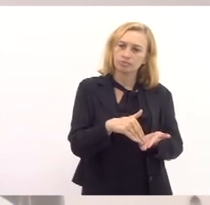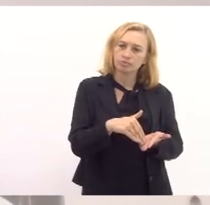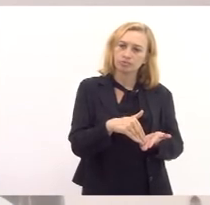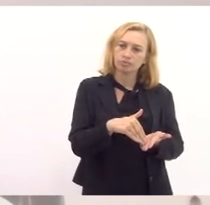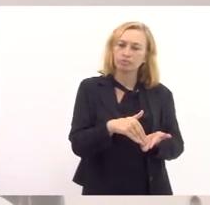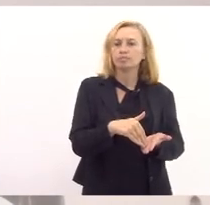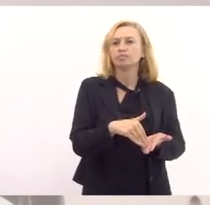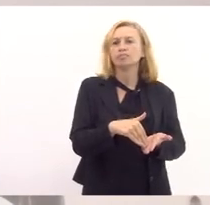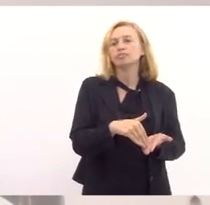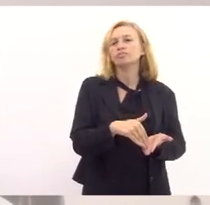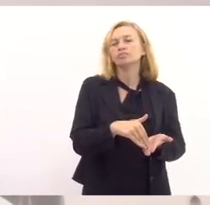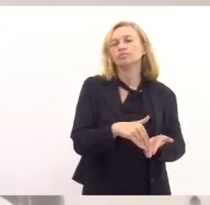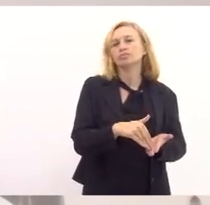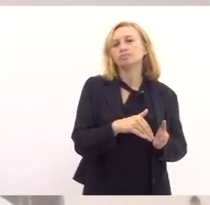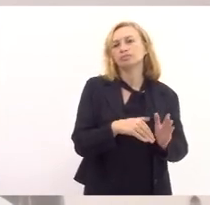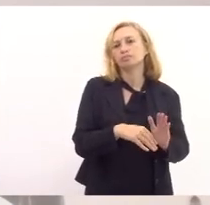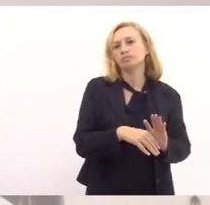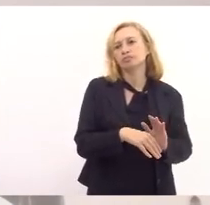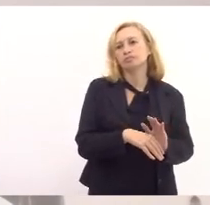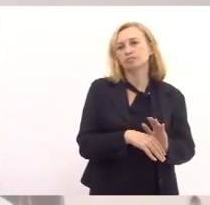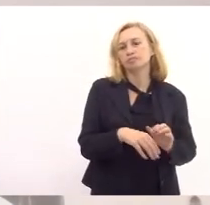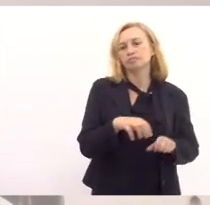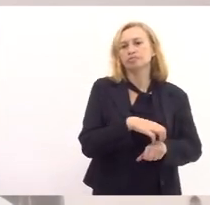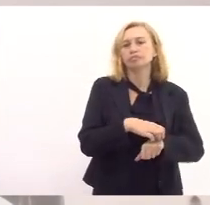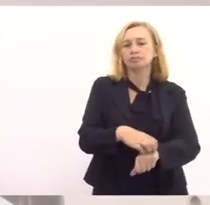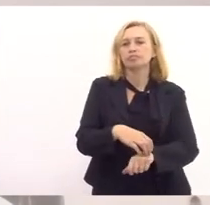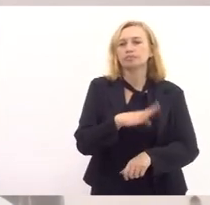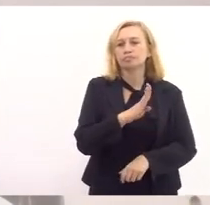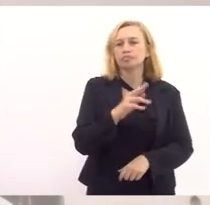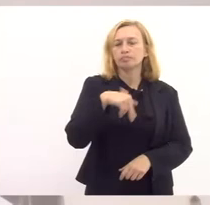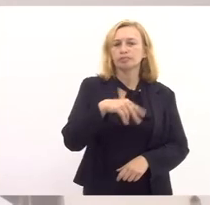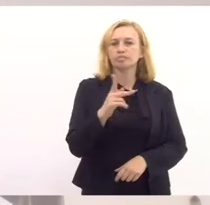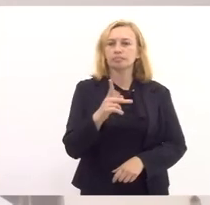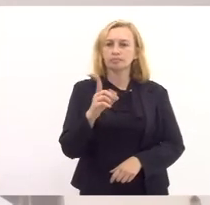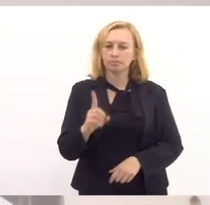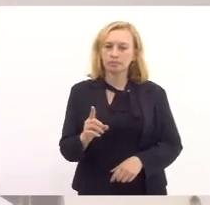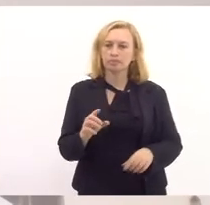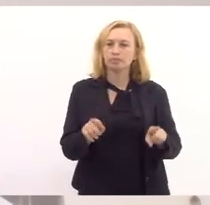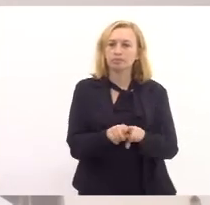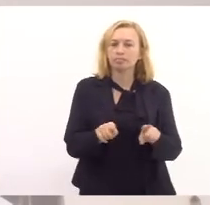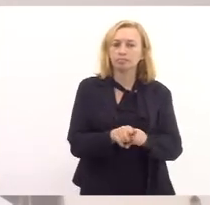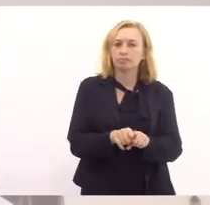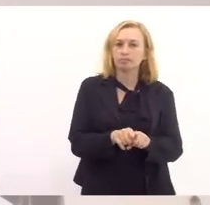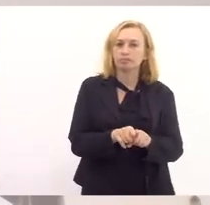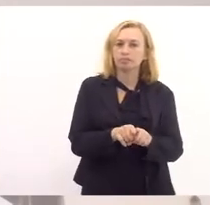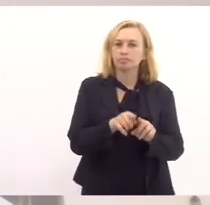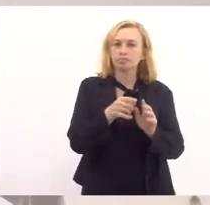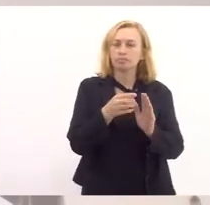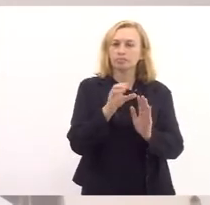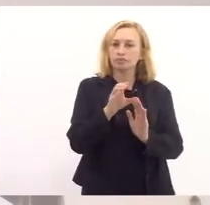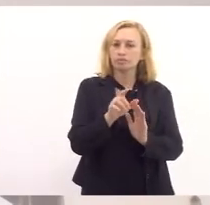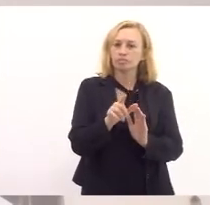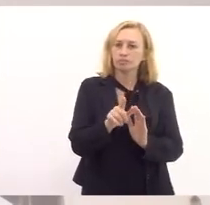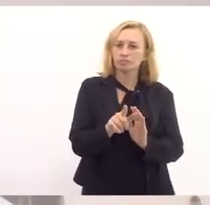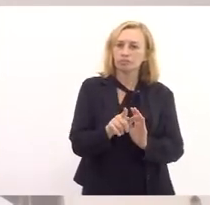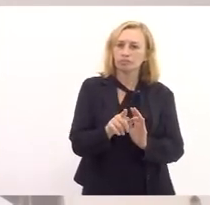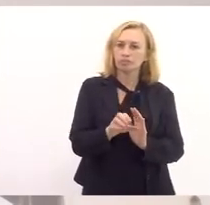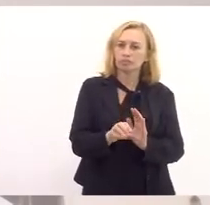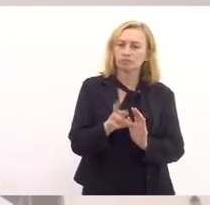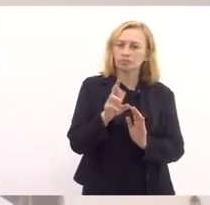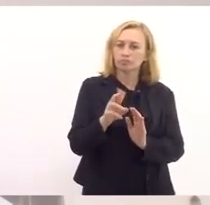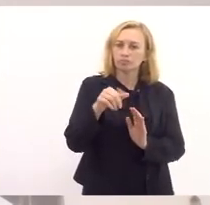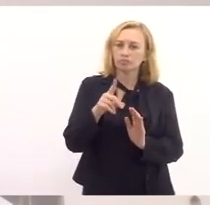BNDES. Pois não. E o cronograma formal e o cronograma da